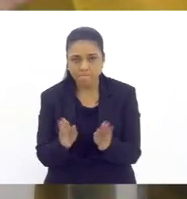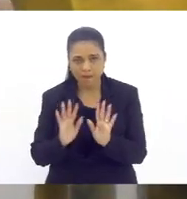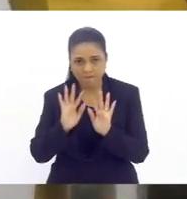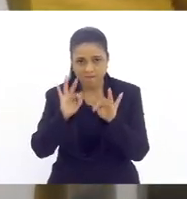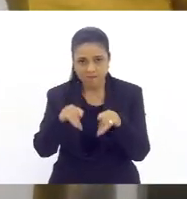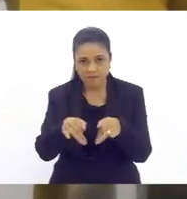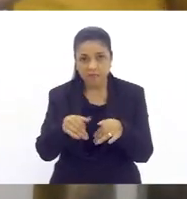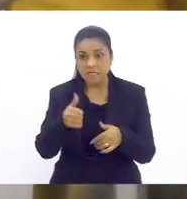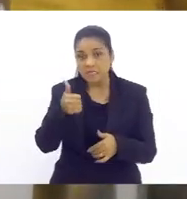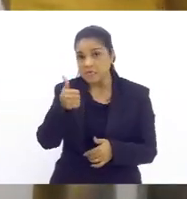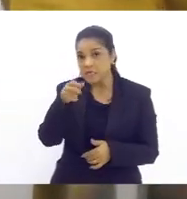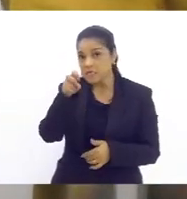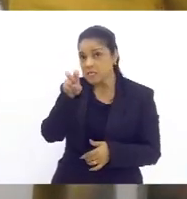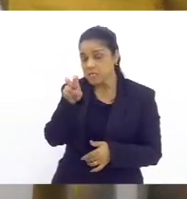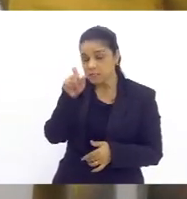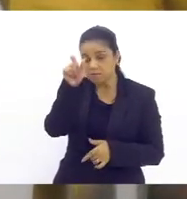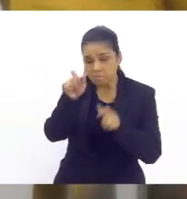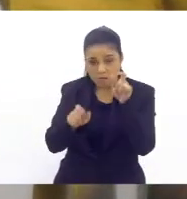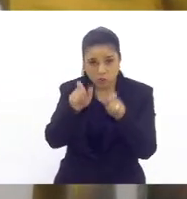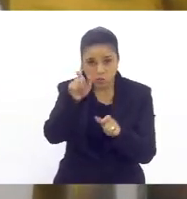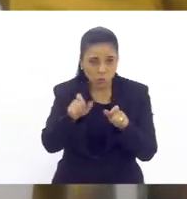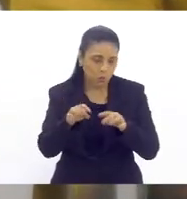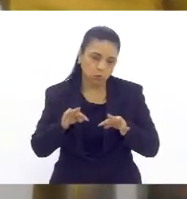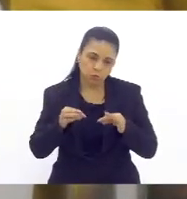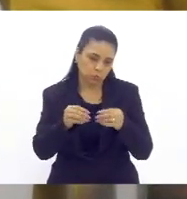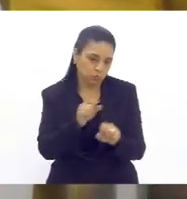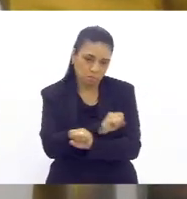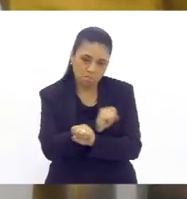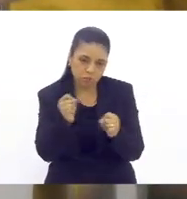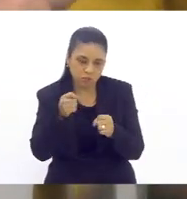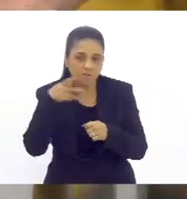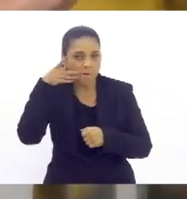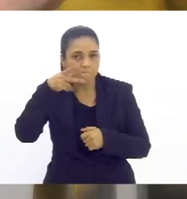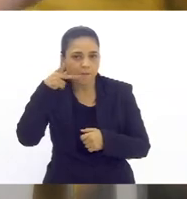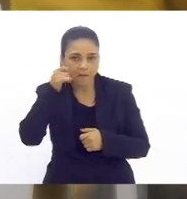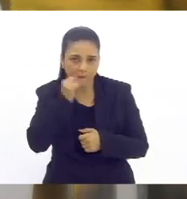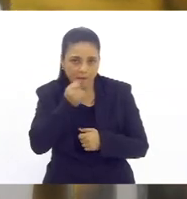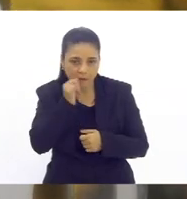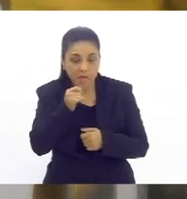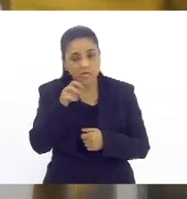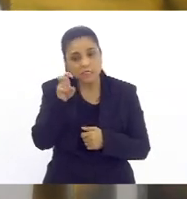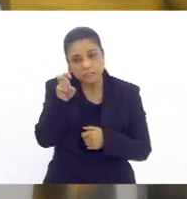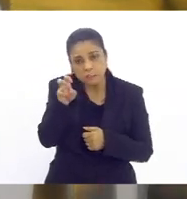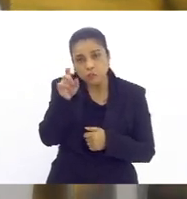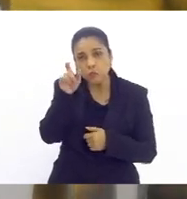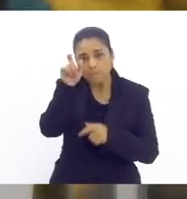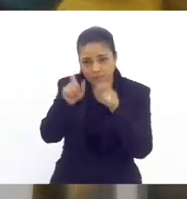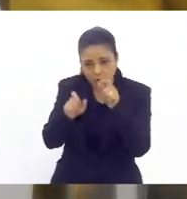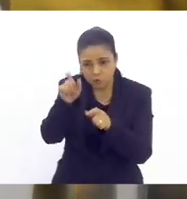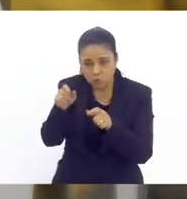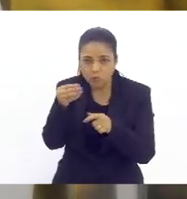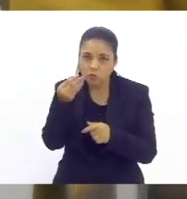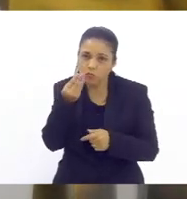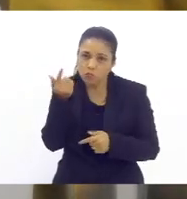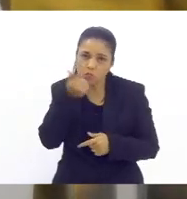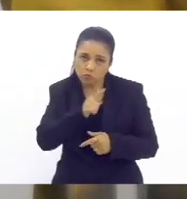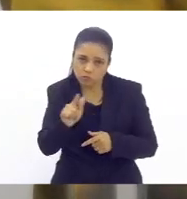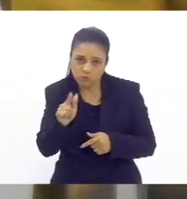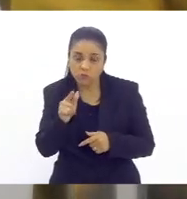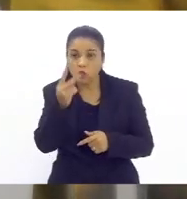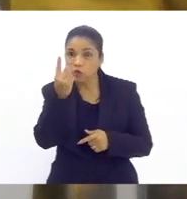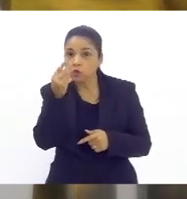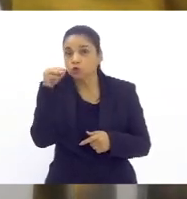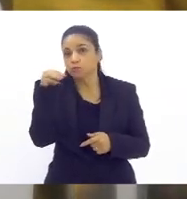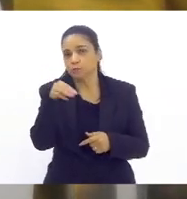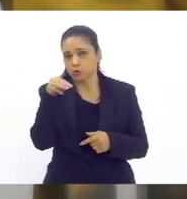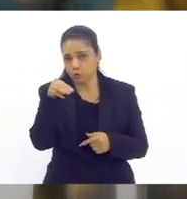15 pessoas infelizmente todas não vão falar vamos ver se a gente consegue pelo menos umas cinco pessoas que não falaram ainda a gente vai passar para dois